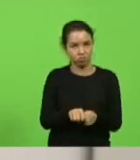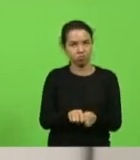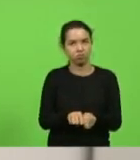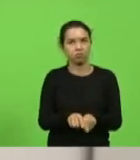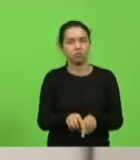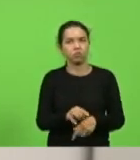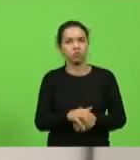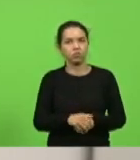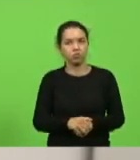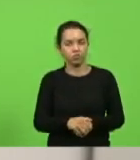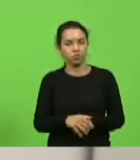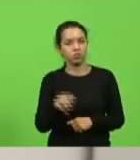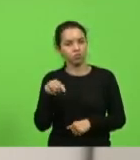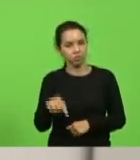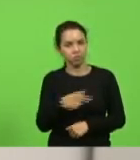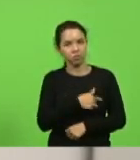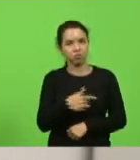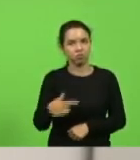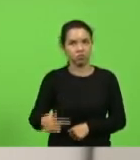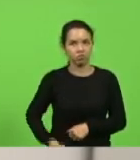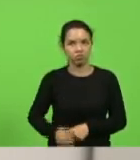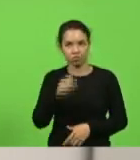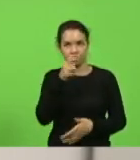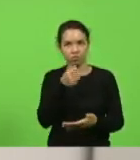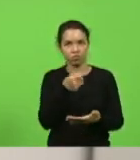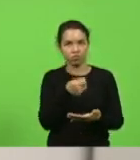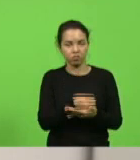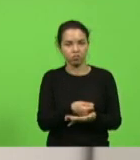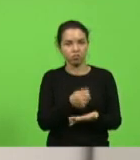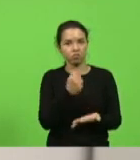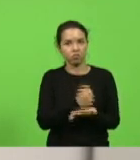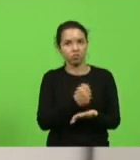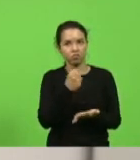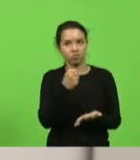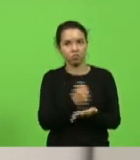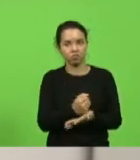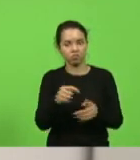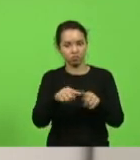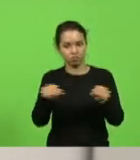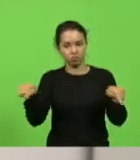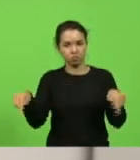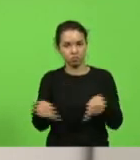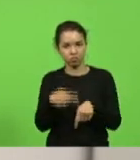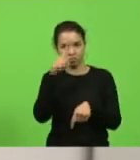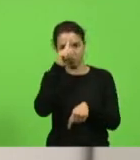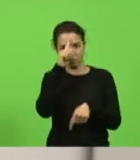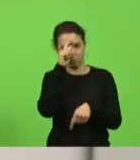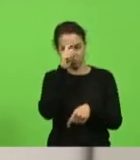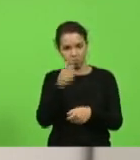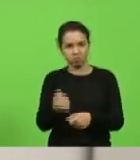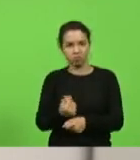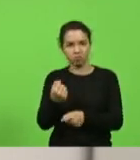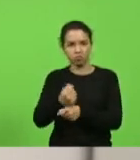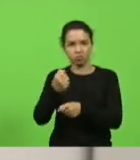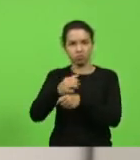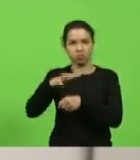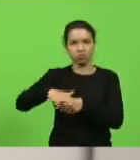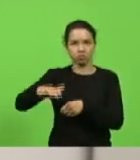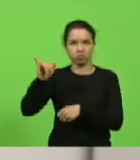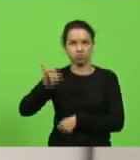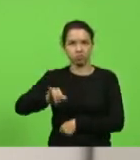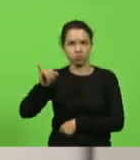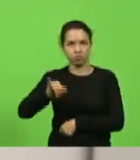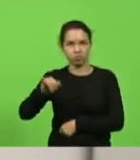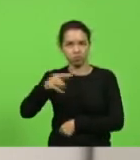que foi adotada pelo governo foi a própria contratação de um hospital de campanha a ser edificado na região de Itajaí. E